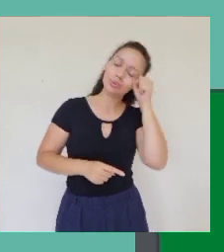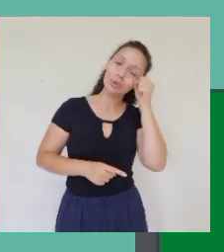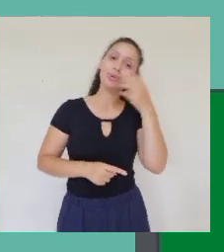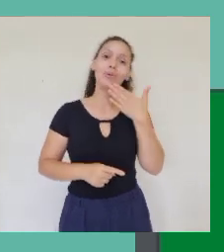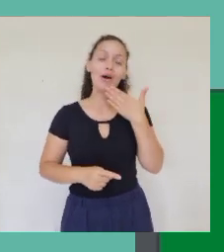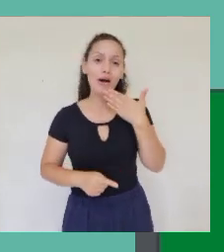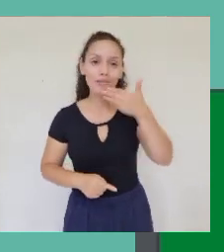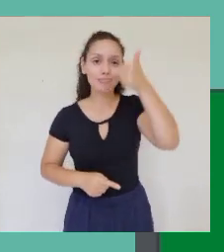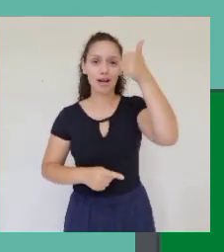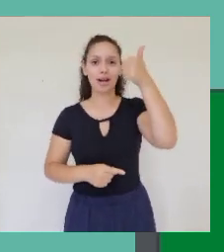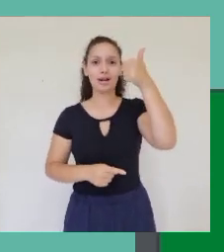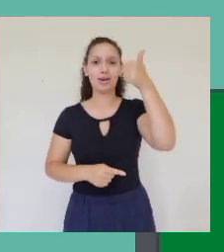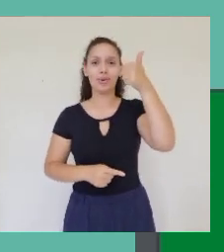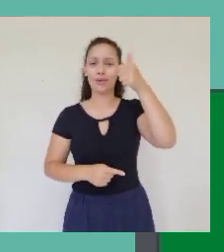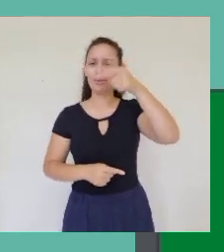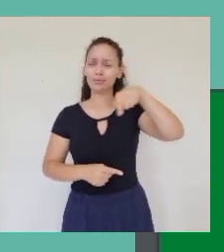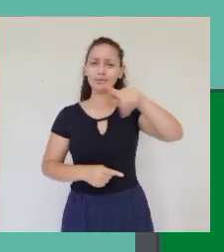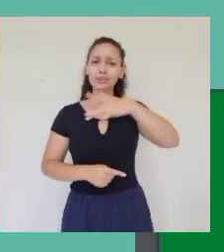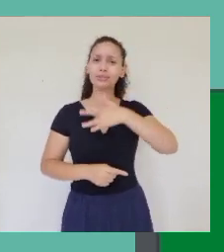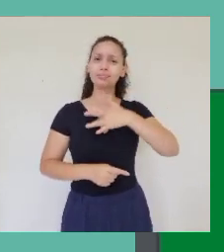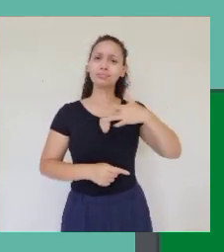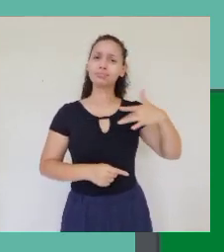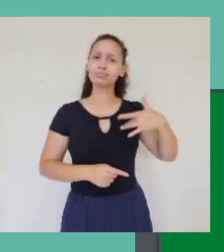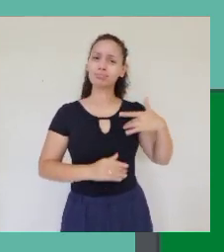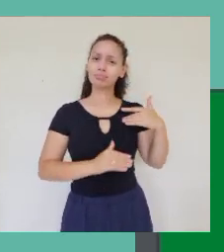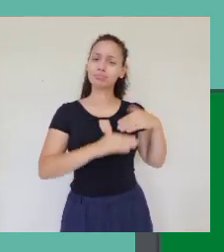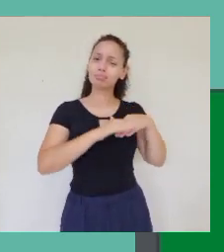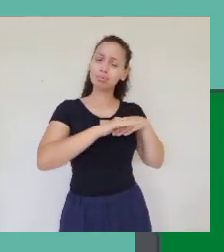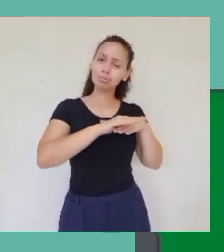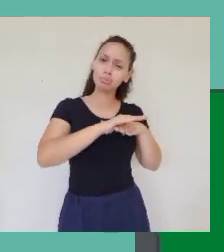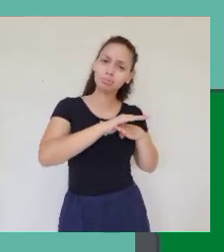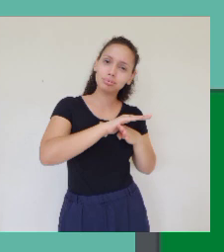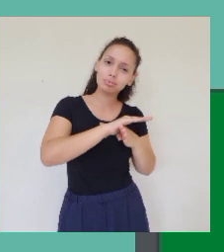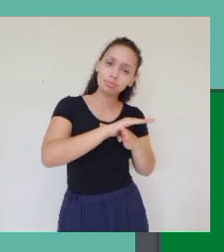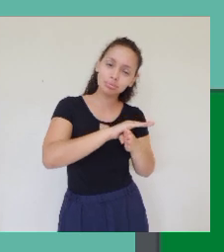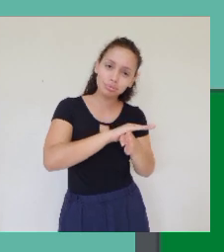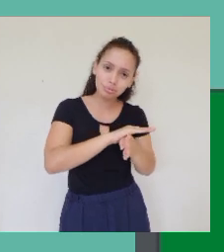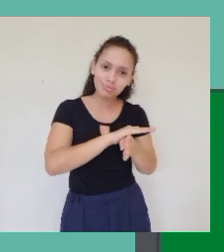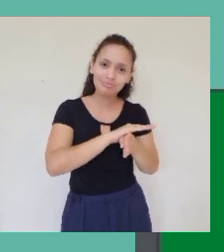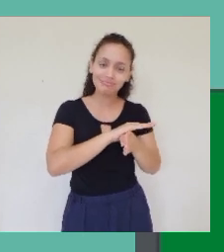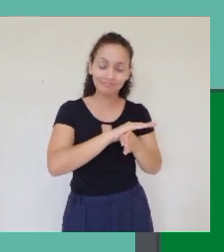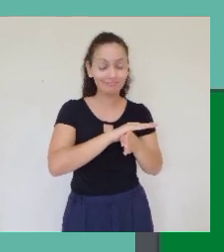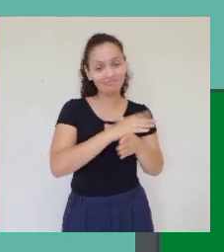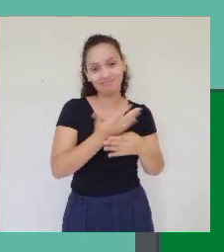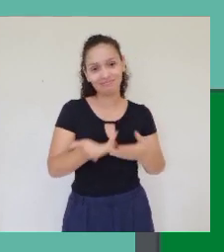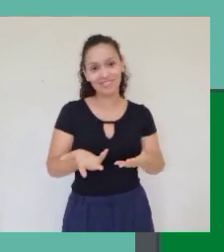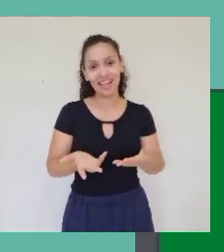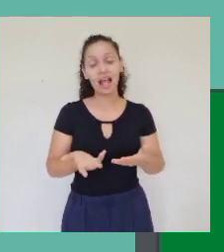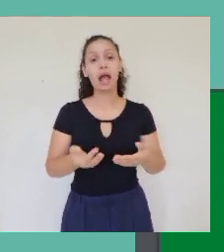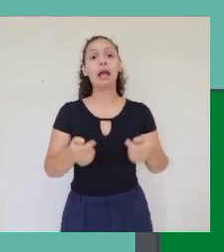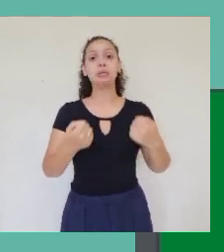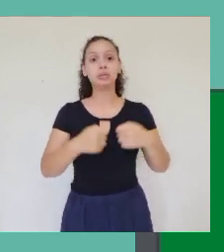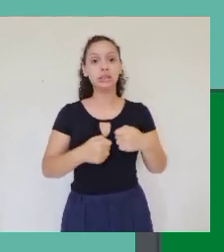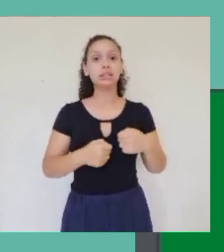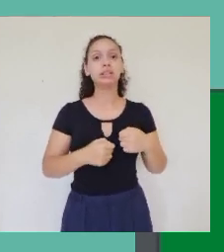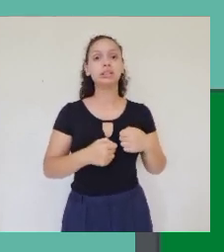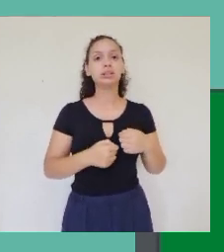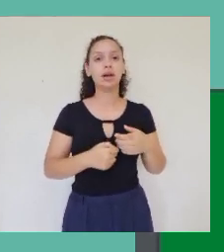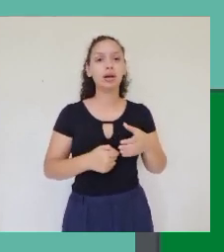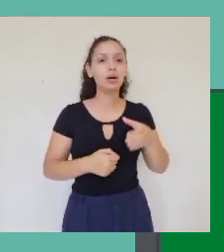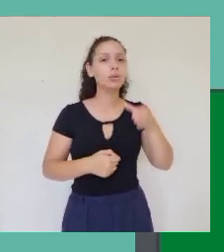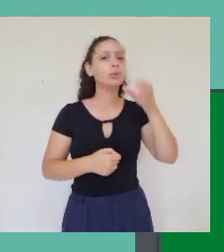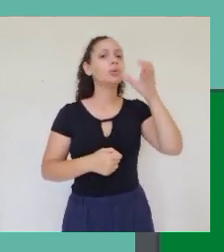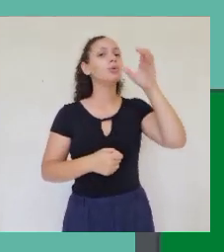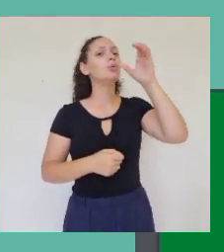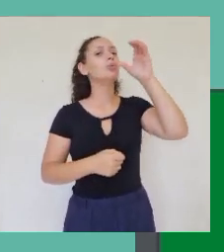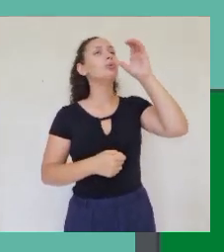a criar um hábito mais saudável ao nosso redor, né? E isso também inclui se hidratar mais, comer um pouco